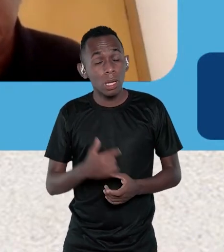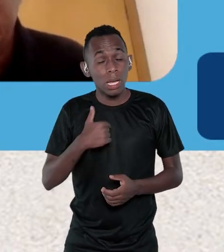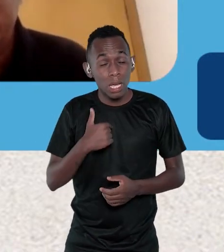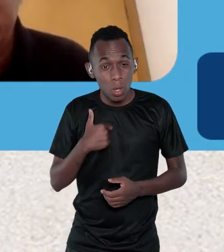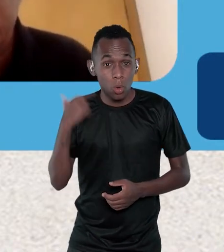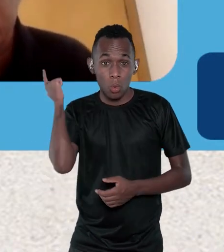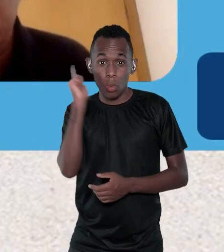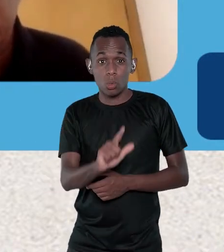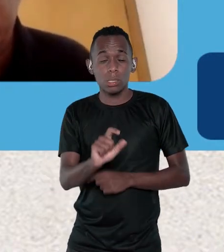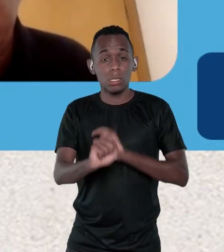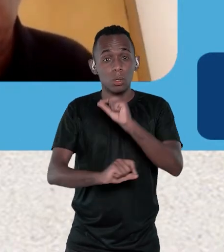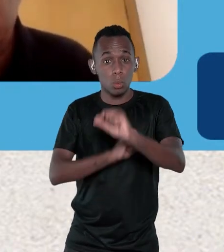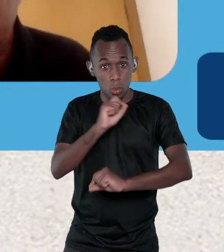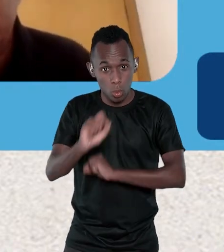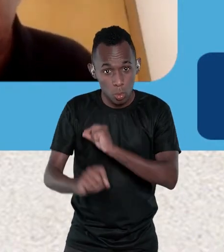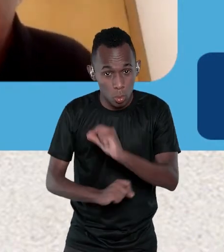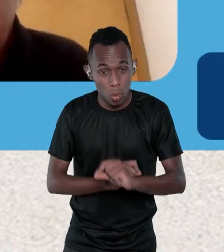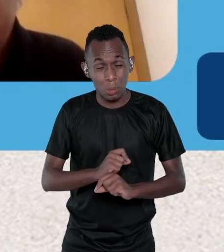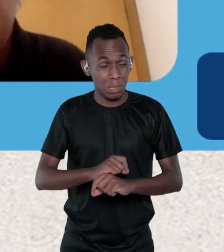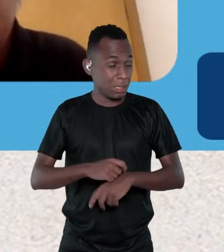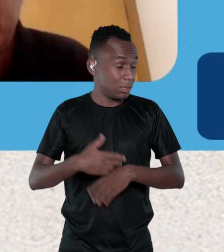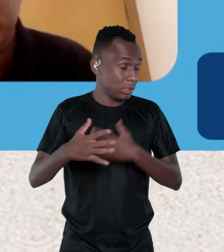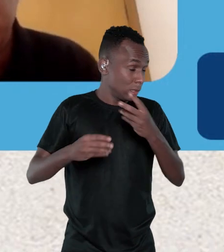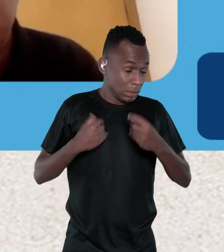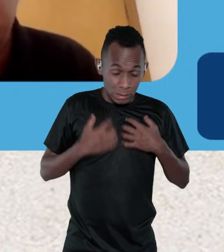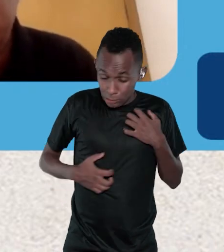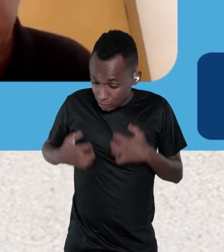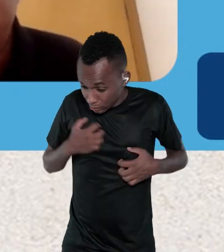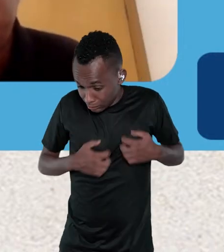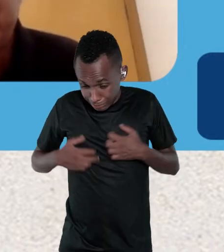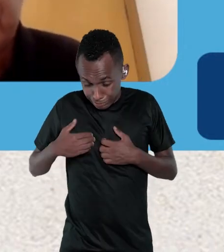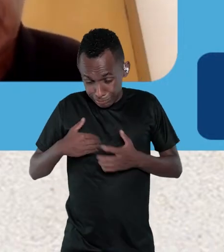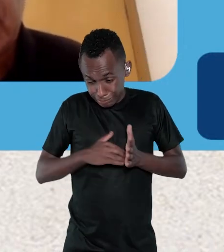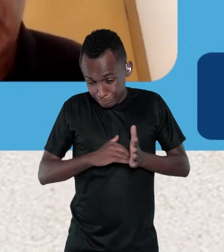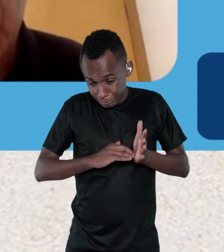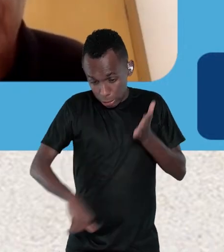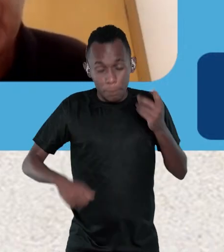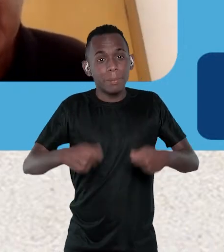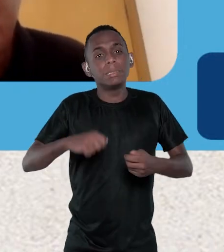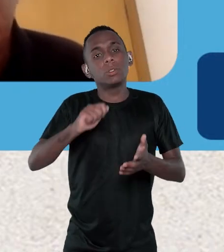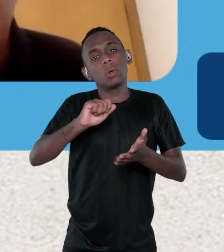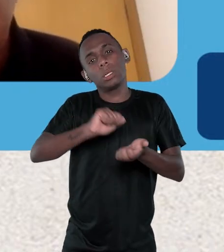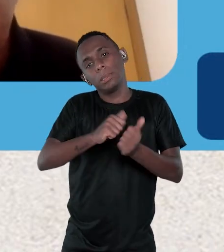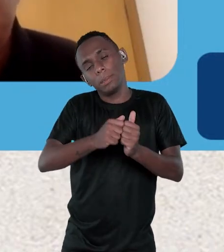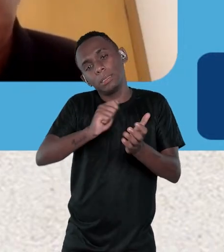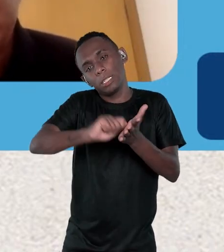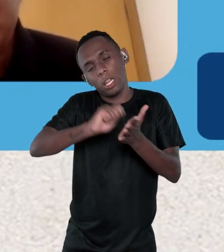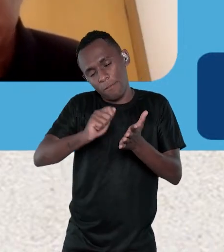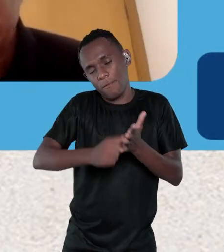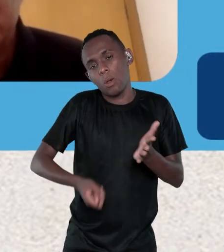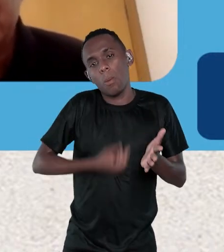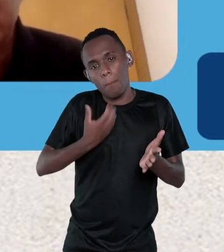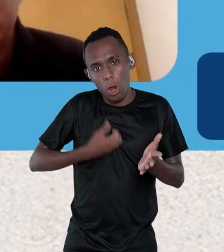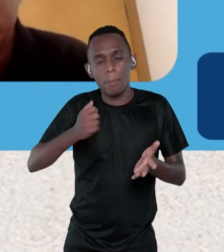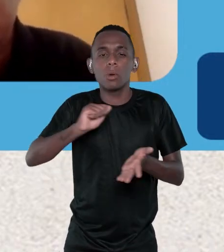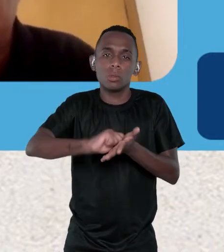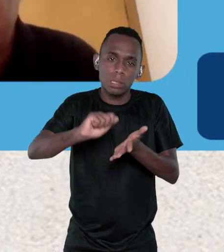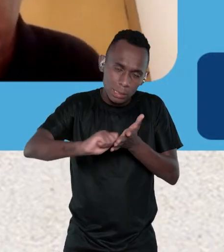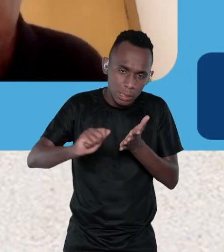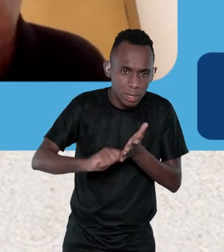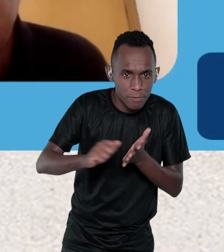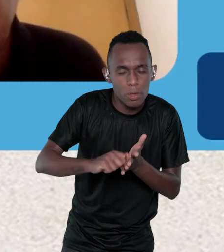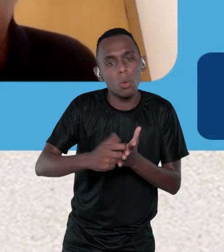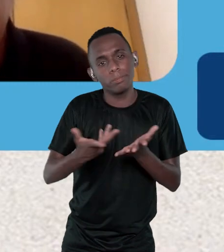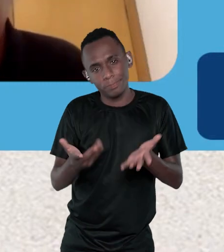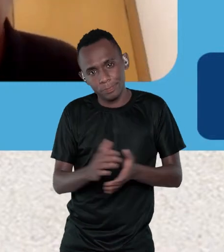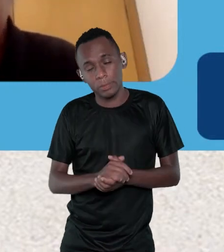coisa assim, me impregnou assim, e para me poder ficar livre dessa angústia, escrevi